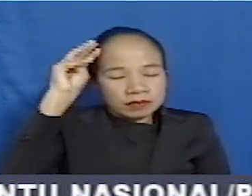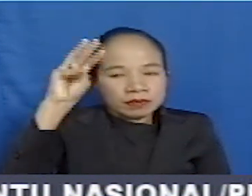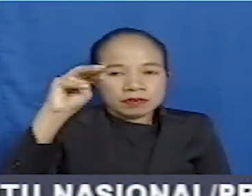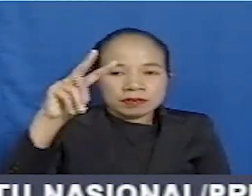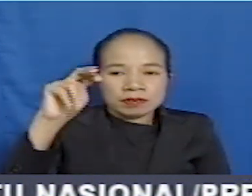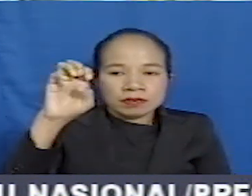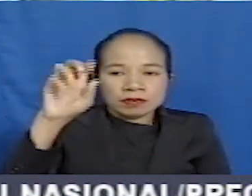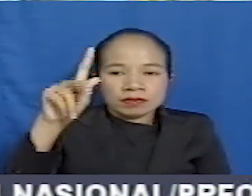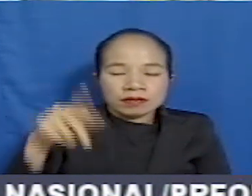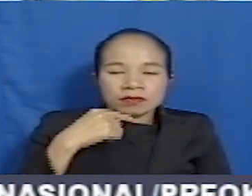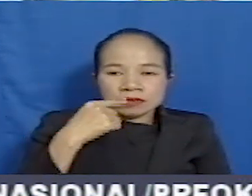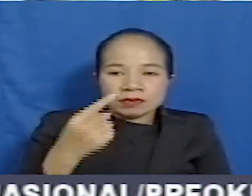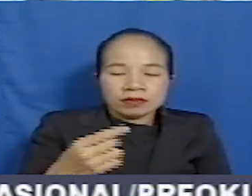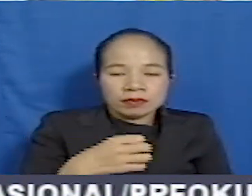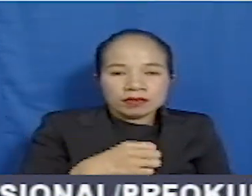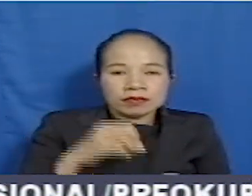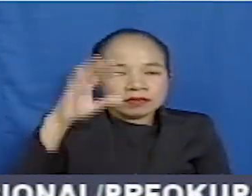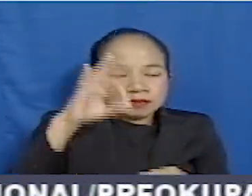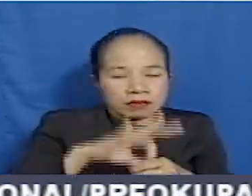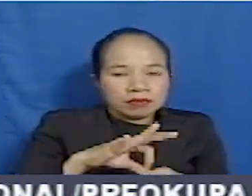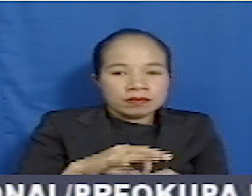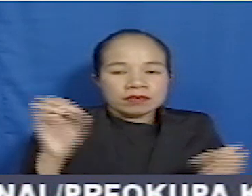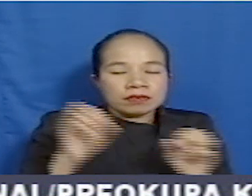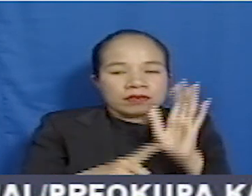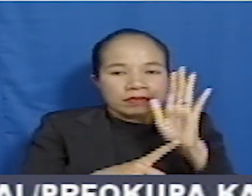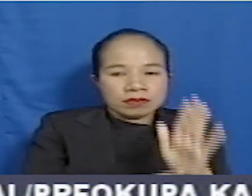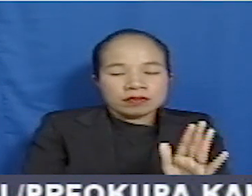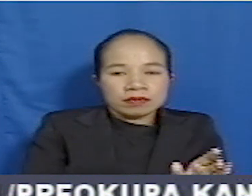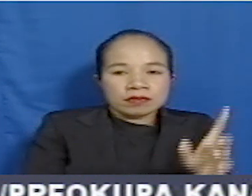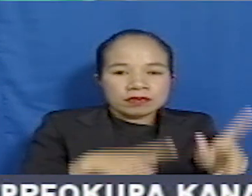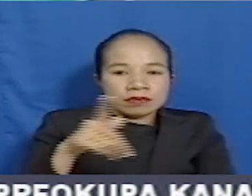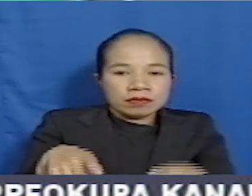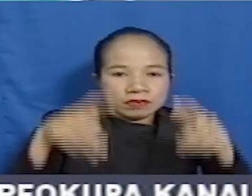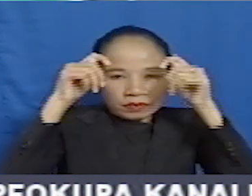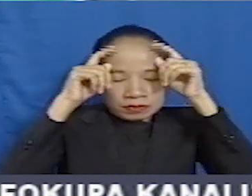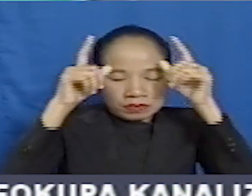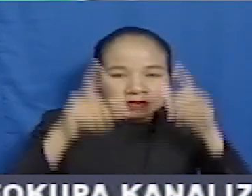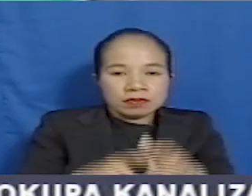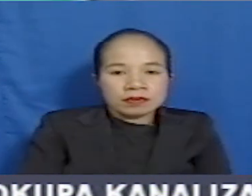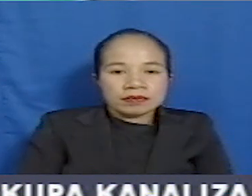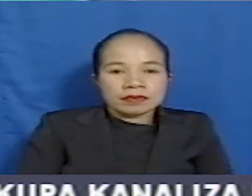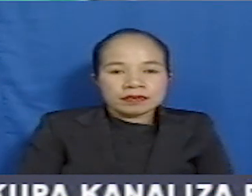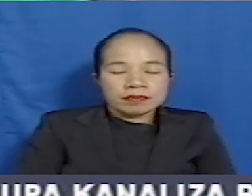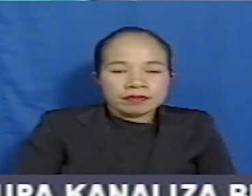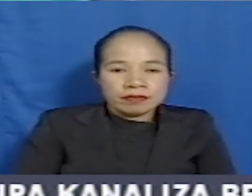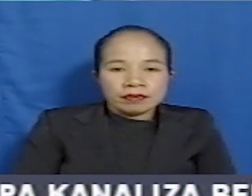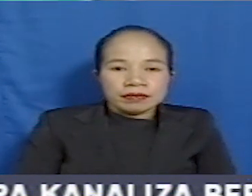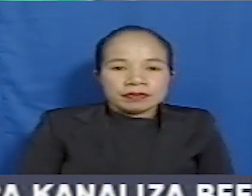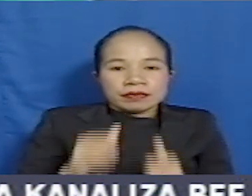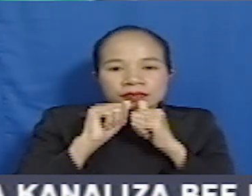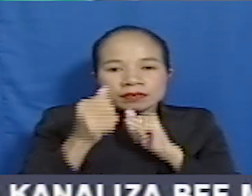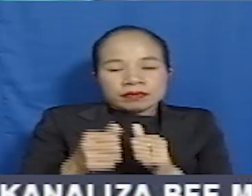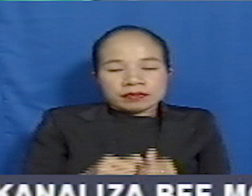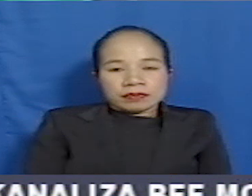Não afirma Qatar, voto nela representa povo Timor-Leste. Coordenadora Consciencialização no Advocacia